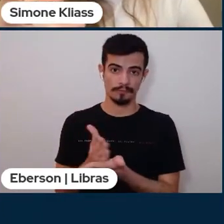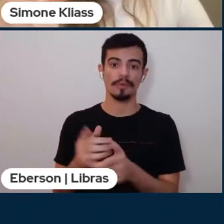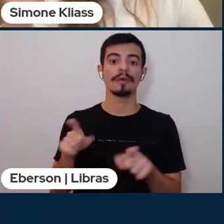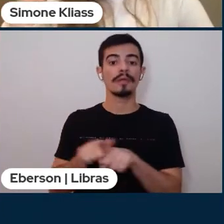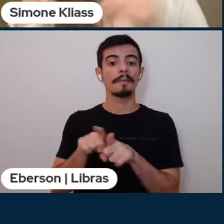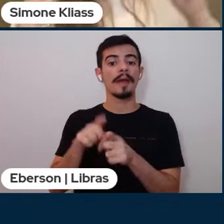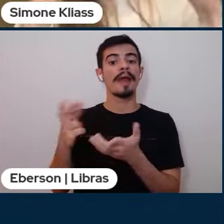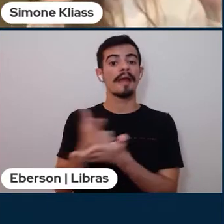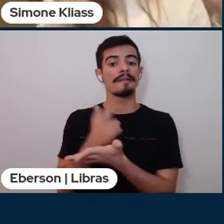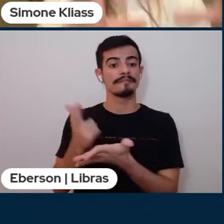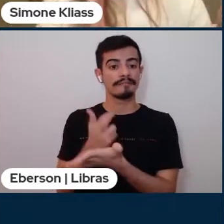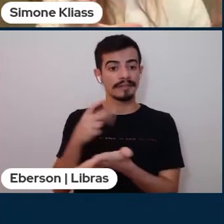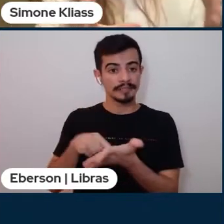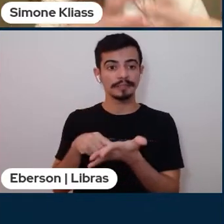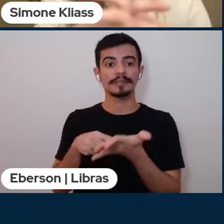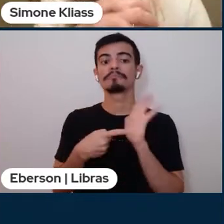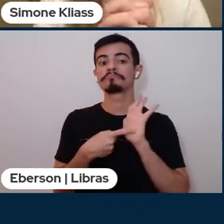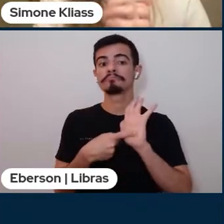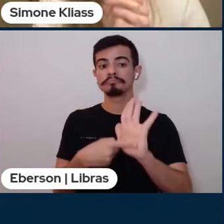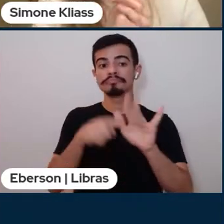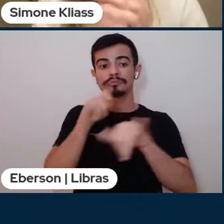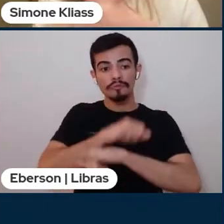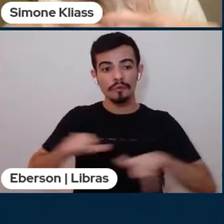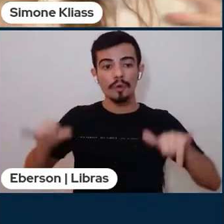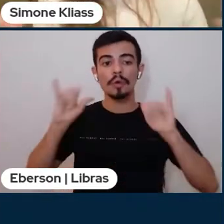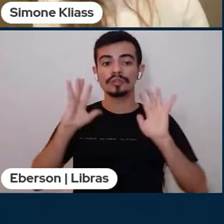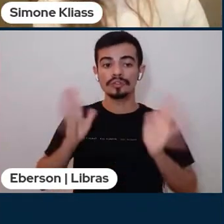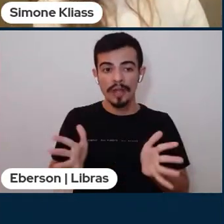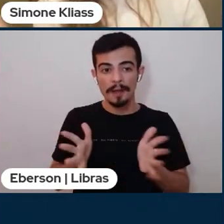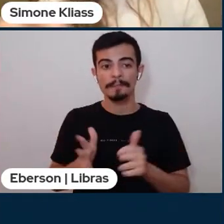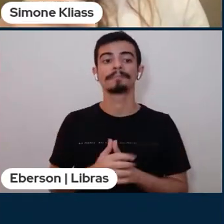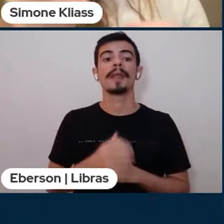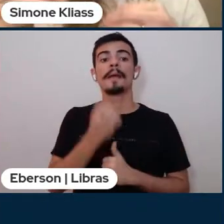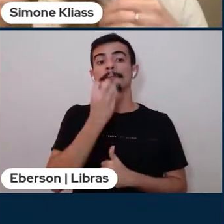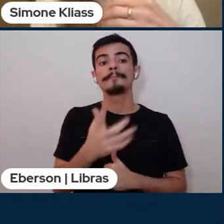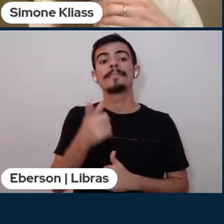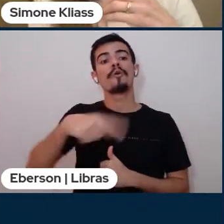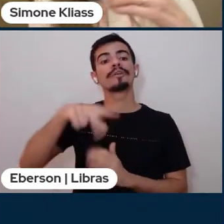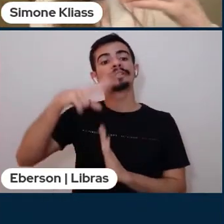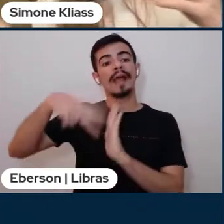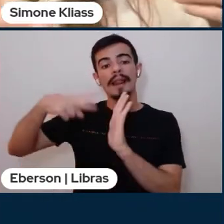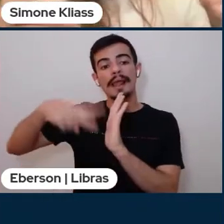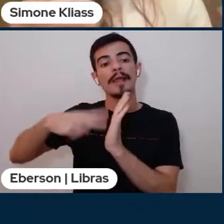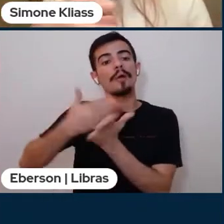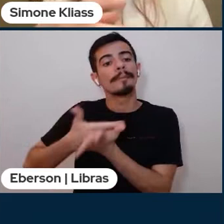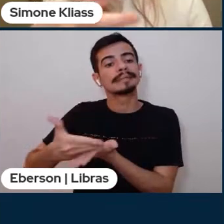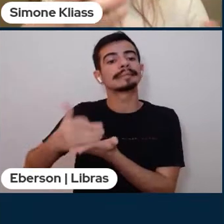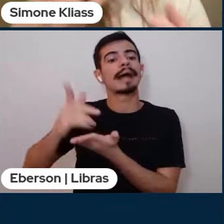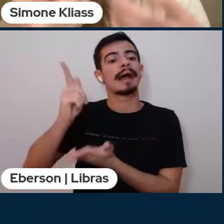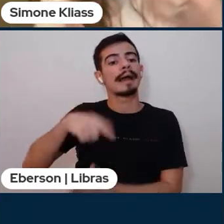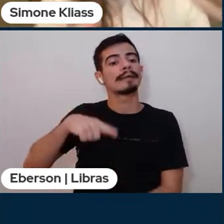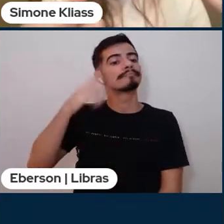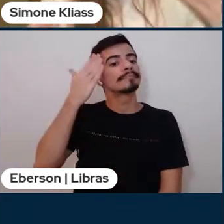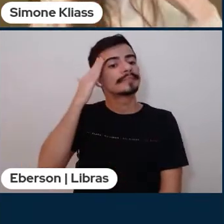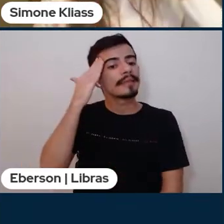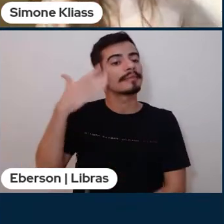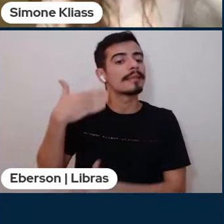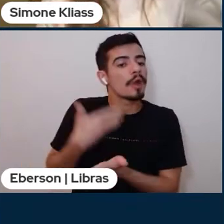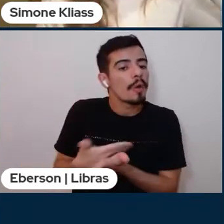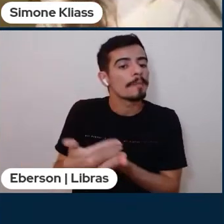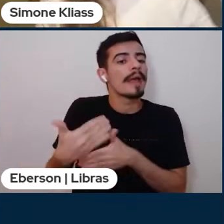recomendo a leitura pelo menos para começar porque ele dá uma visão geral também fala de Cultura fala de